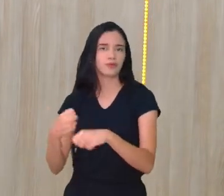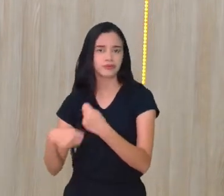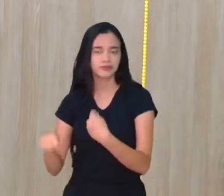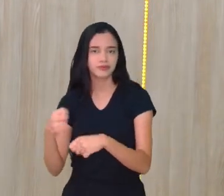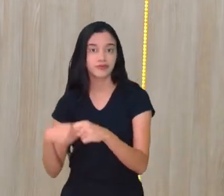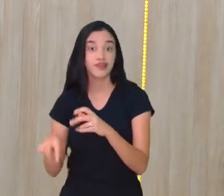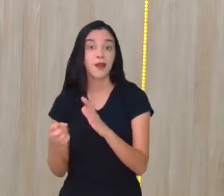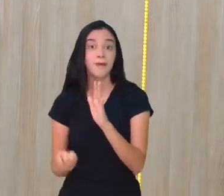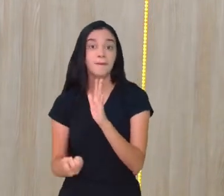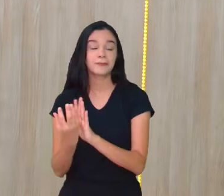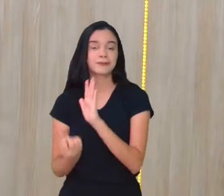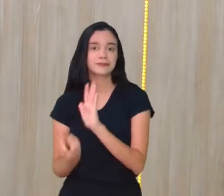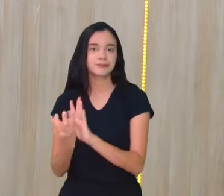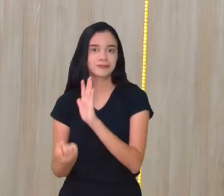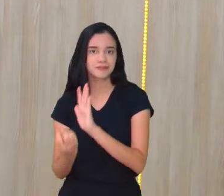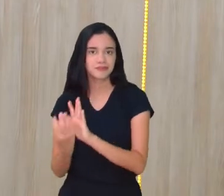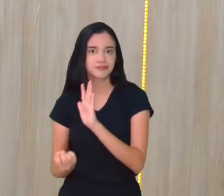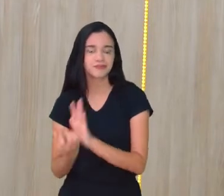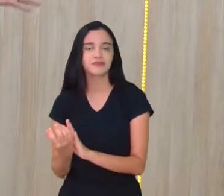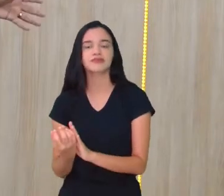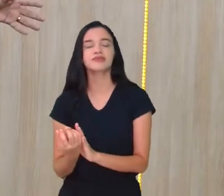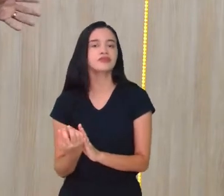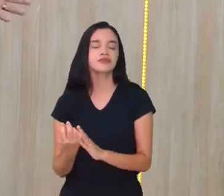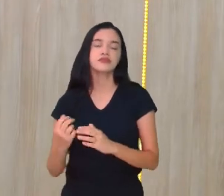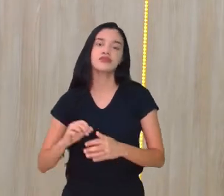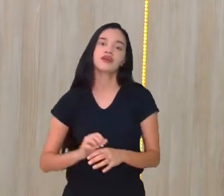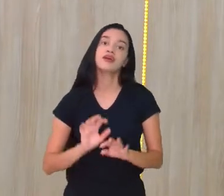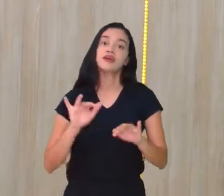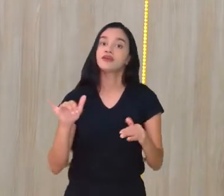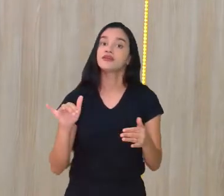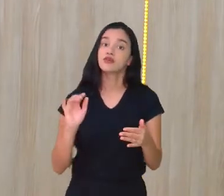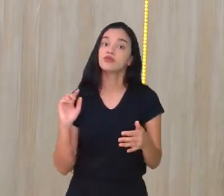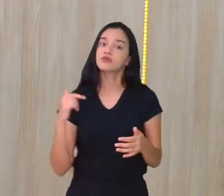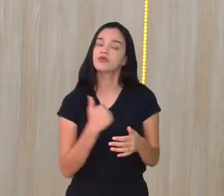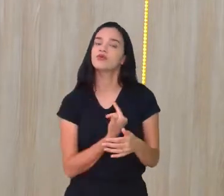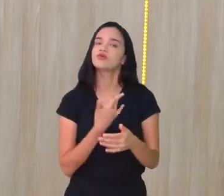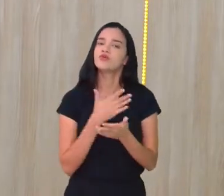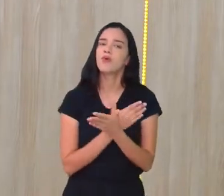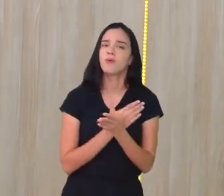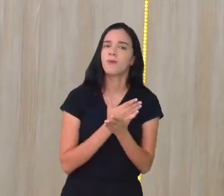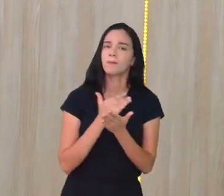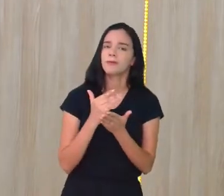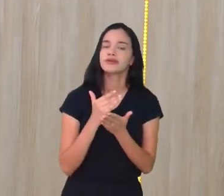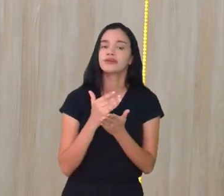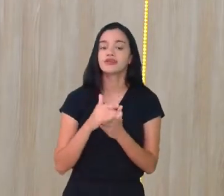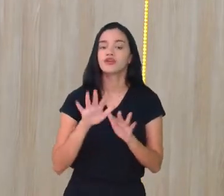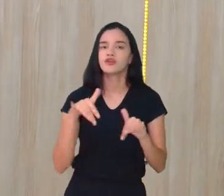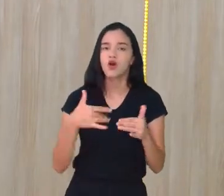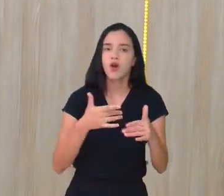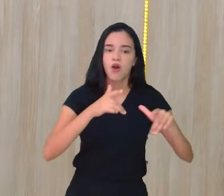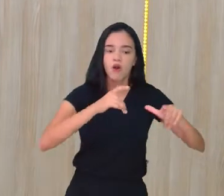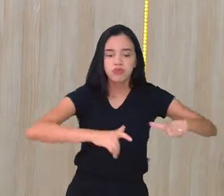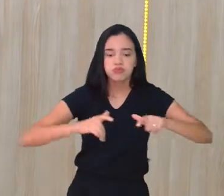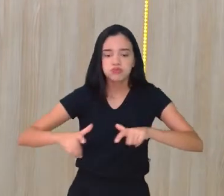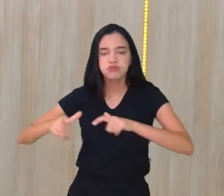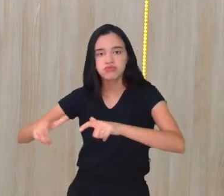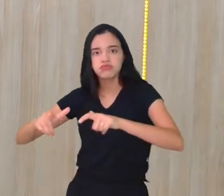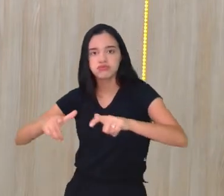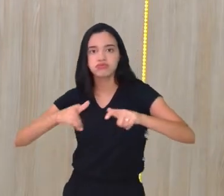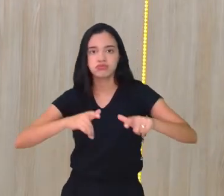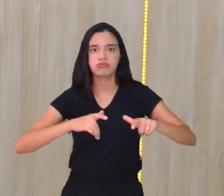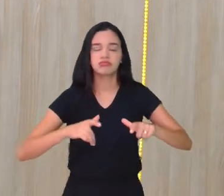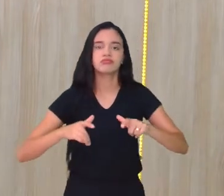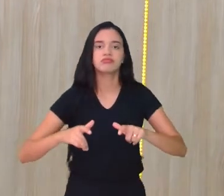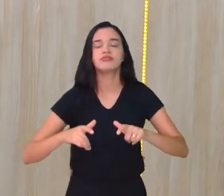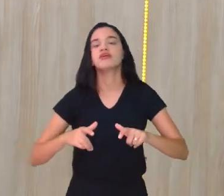estão produzindo aí coisas semelhantes. Então, ou seja, a gente já começa a demarcar aqueles locais que possuem aquela